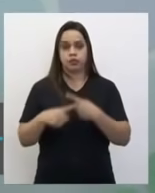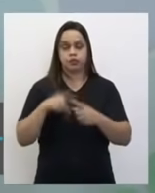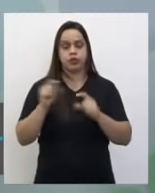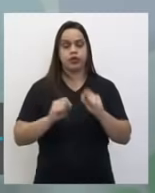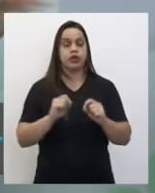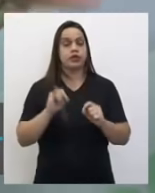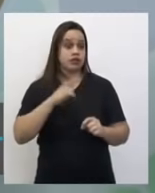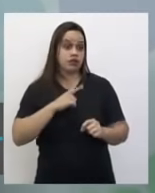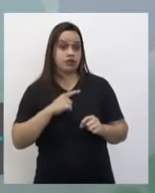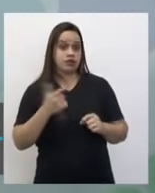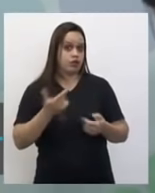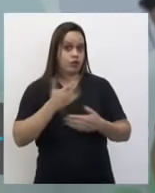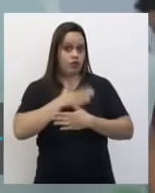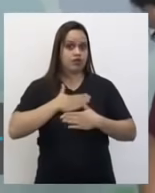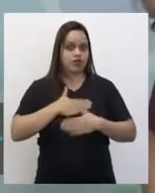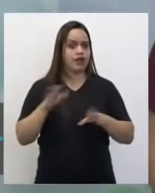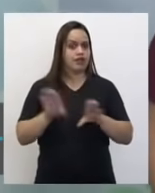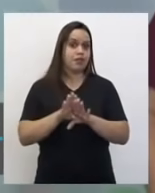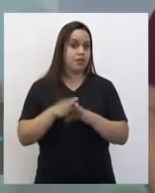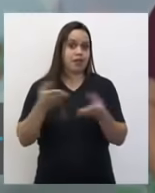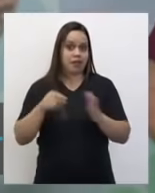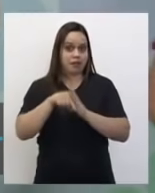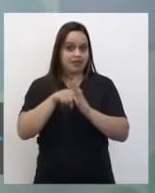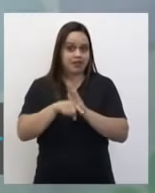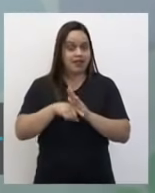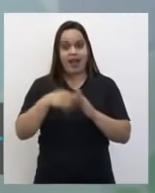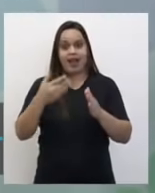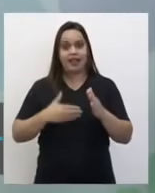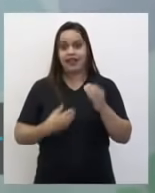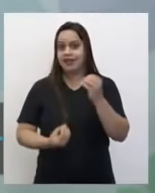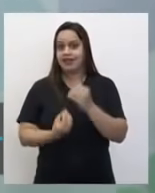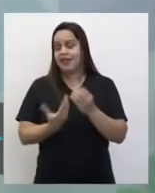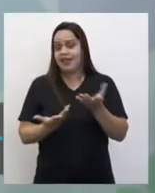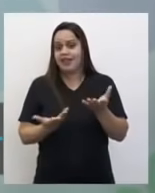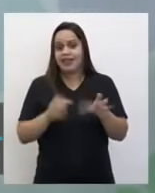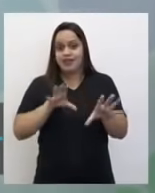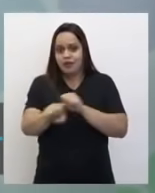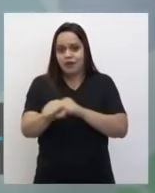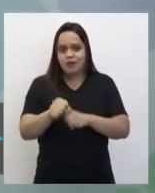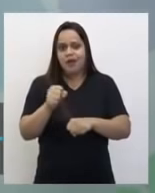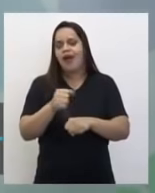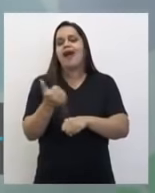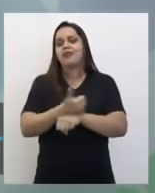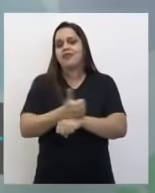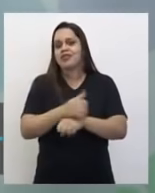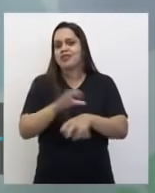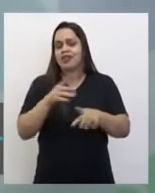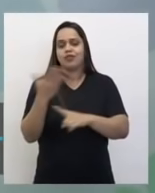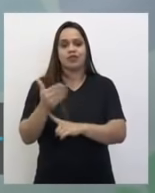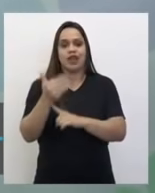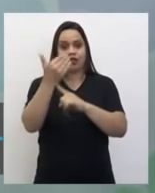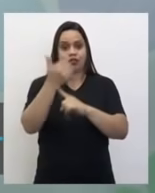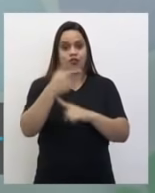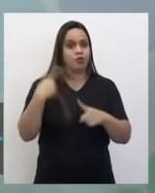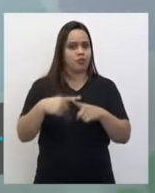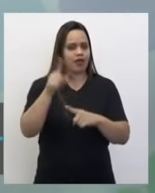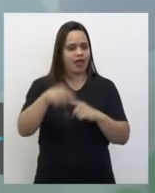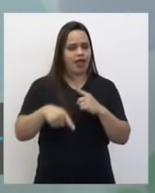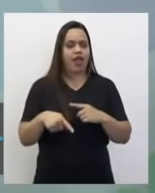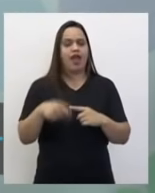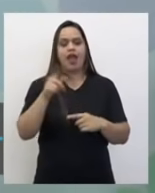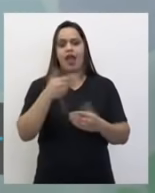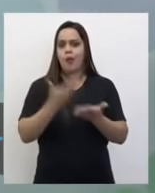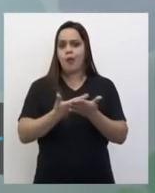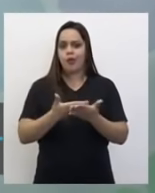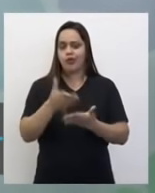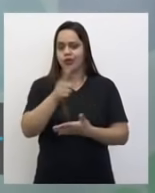interessar e ser a profissão aí seguir a área da tecnologia aí da informação, que é uma área muito rentável, uma